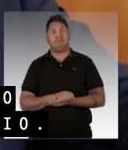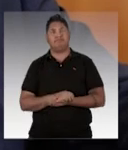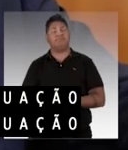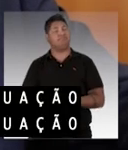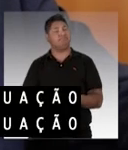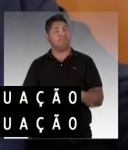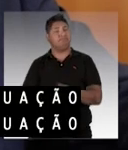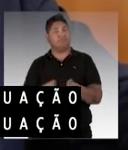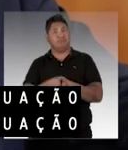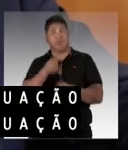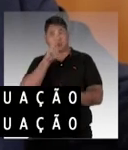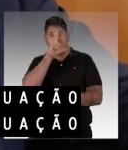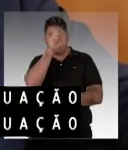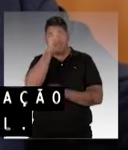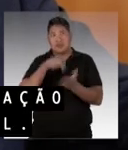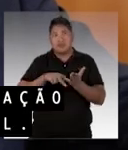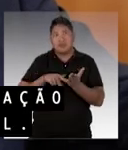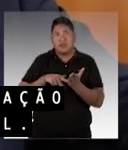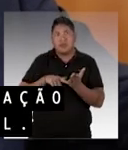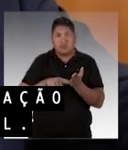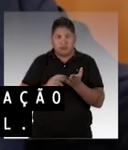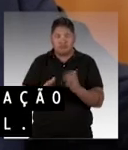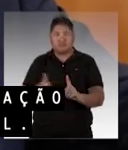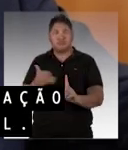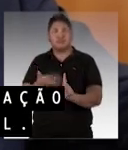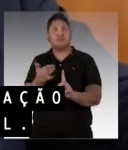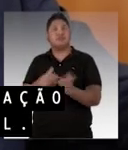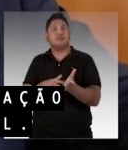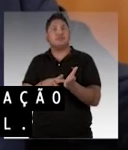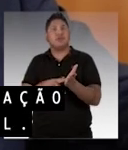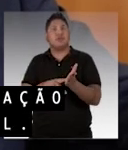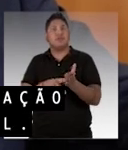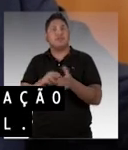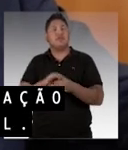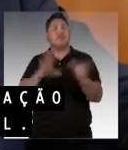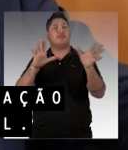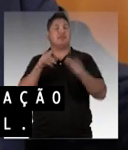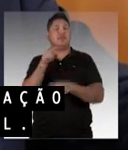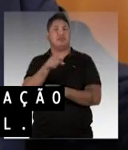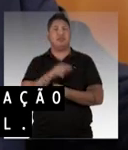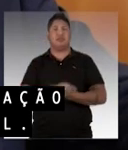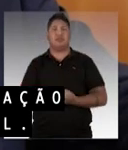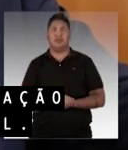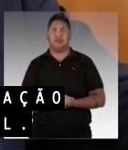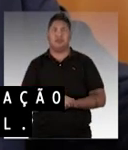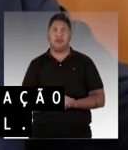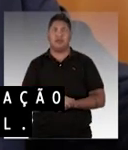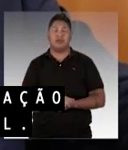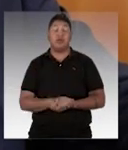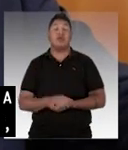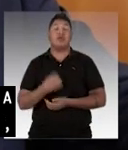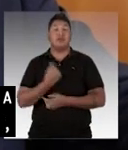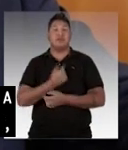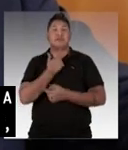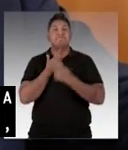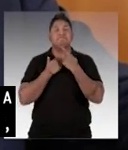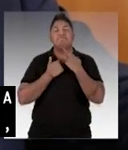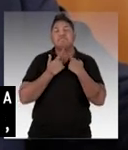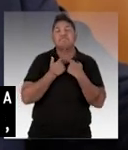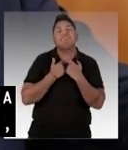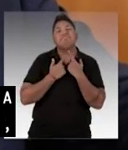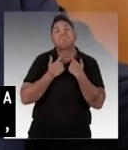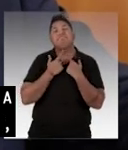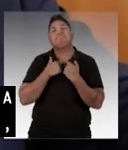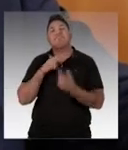também fortalecer a atuação sindical, promover a atuação sindical e a fiscalização da liberdade sindical. O que a gente deseja em